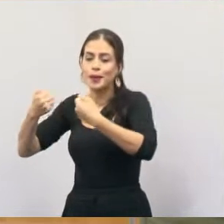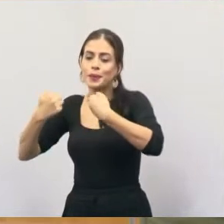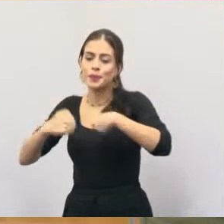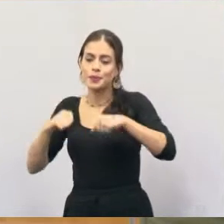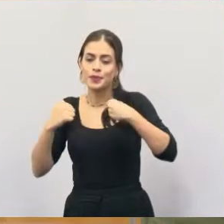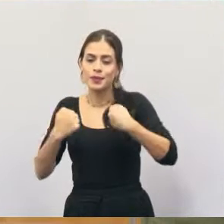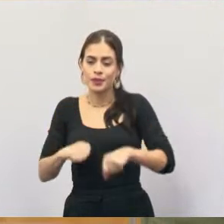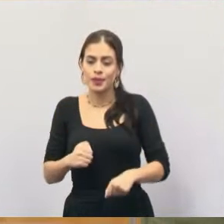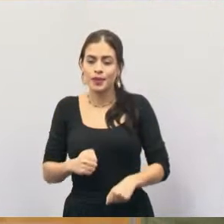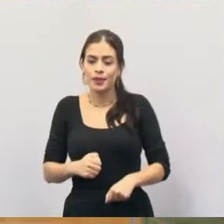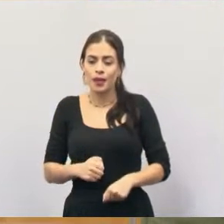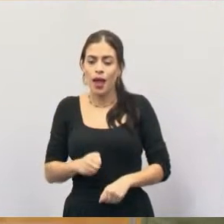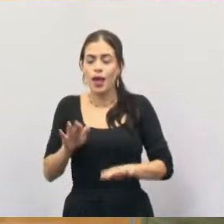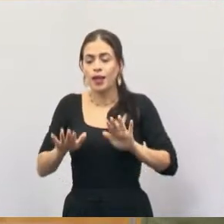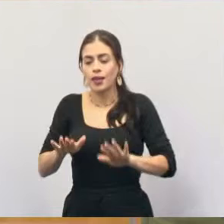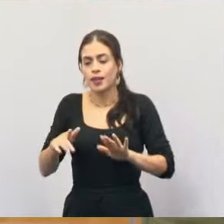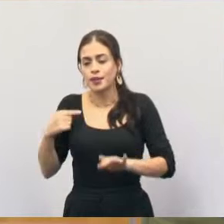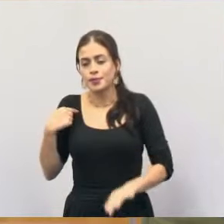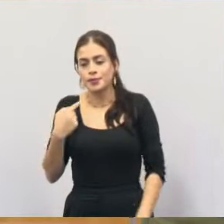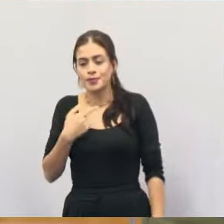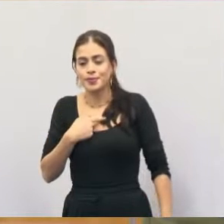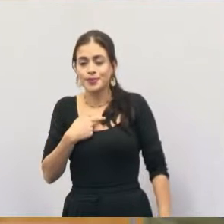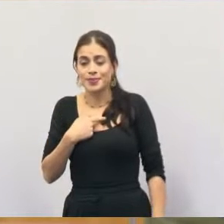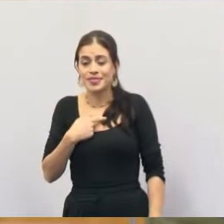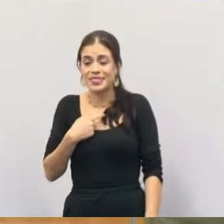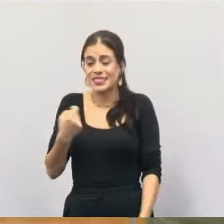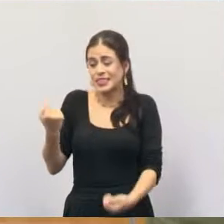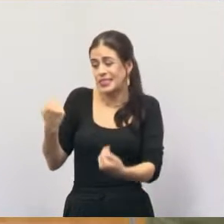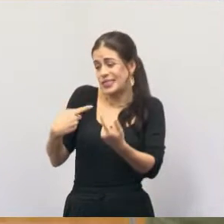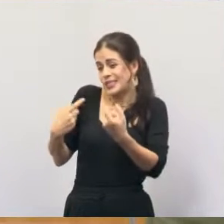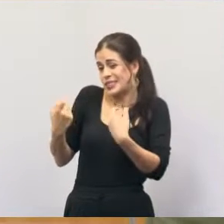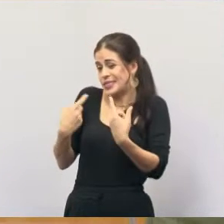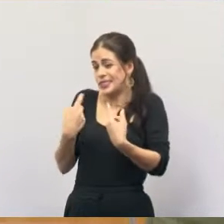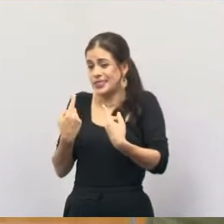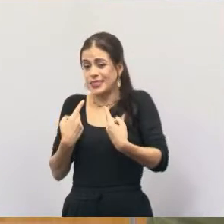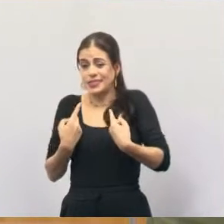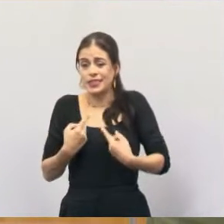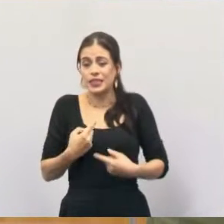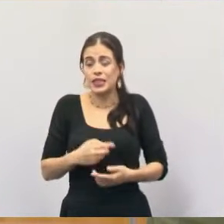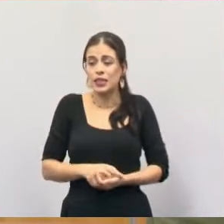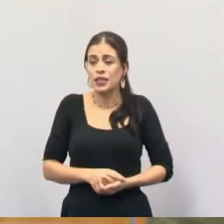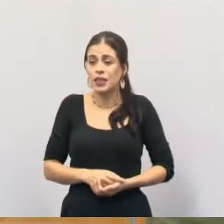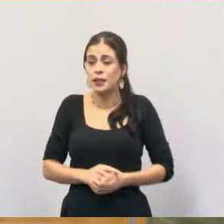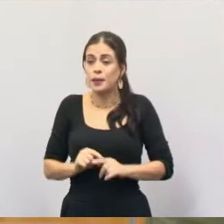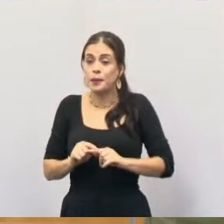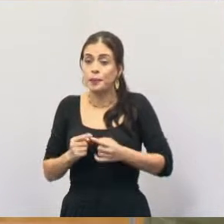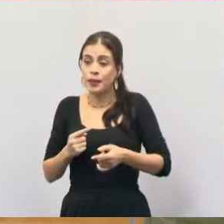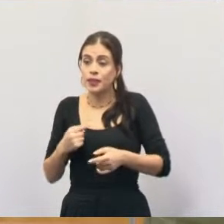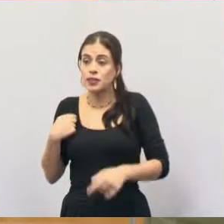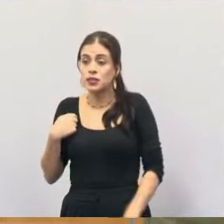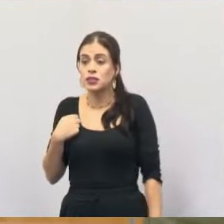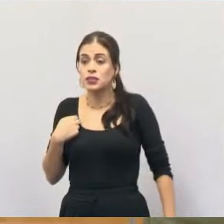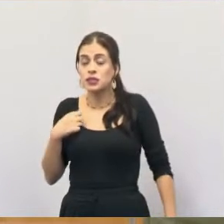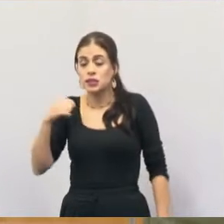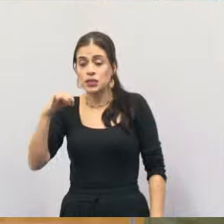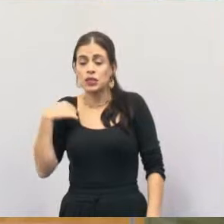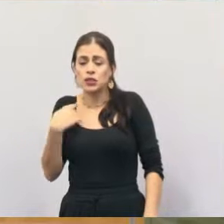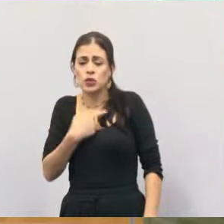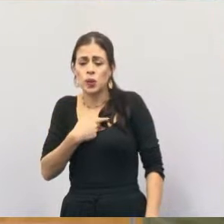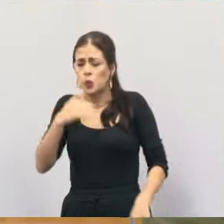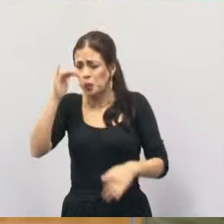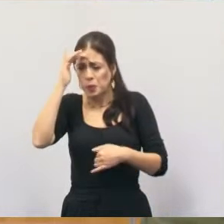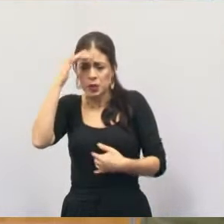nós vereadores somos criticados por homenageá-los, mas infelizmente se não somos nós a homenageá-los, quem vai fazer essa